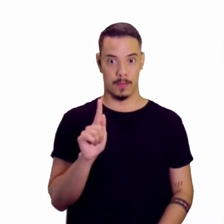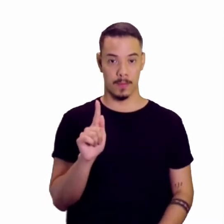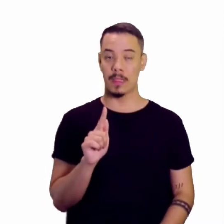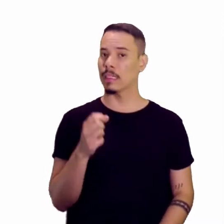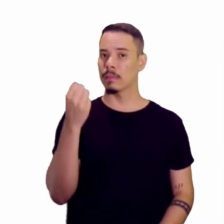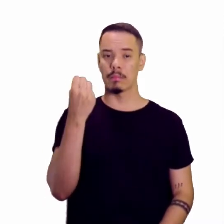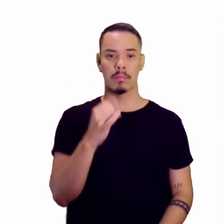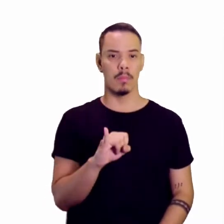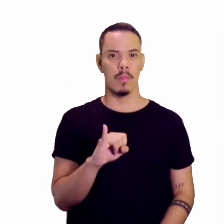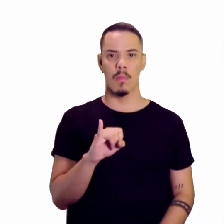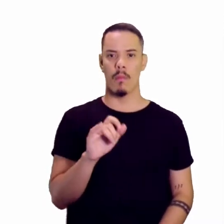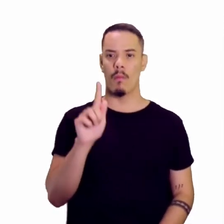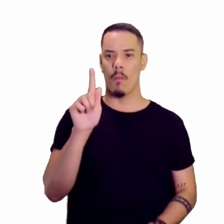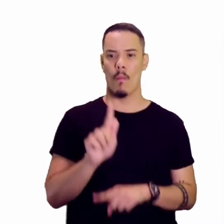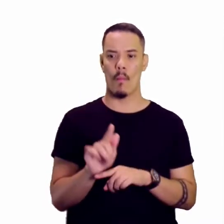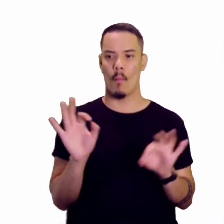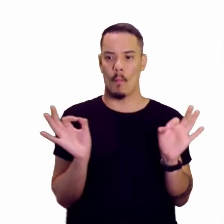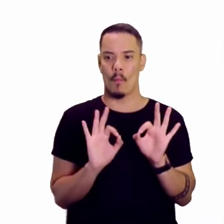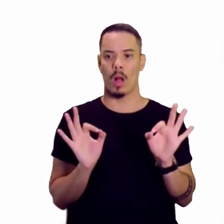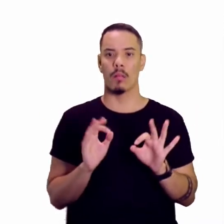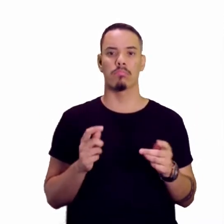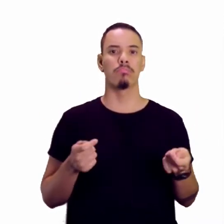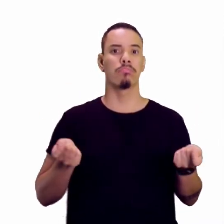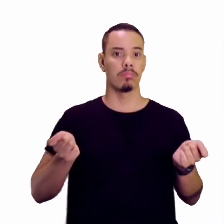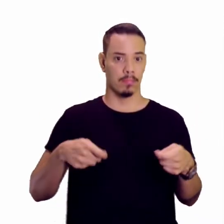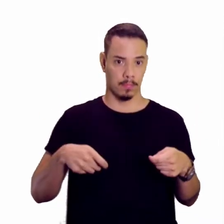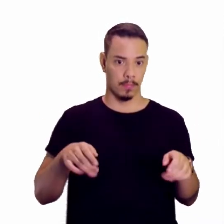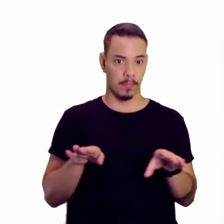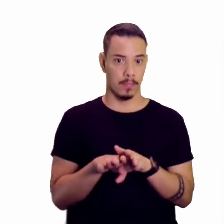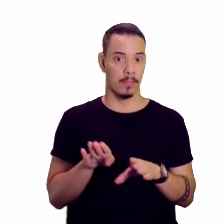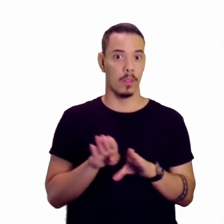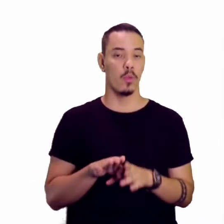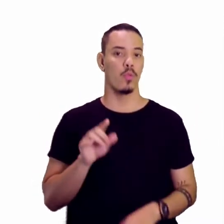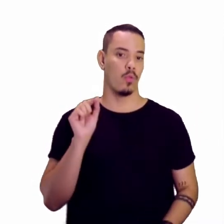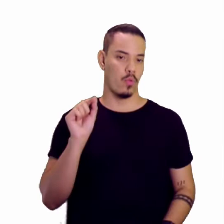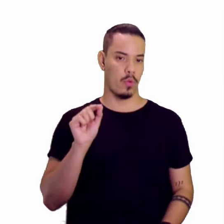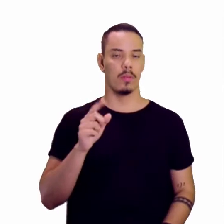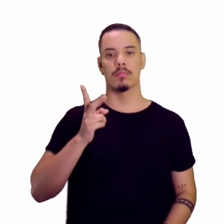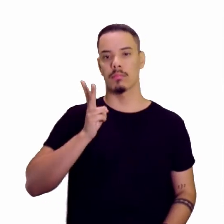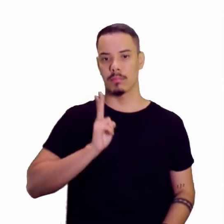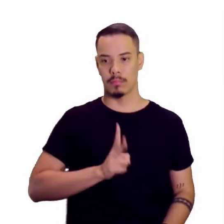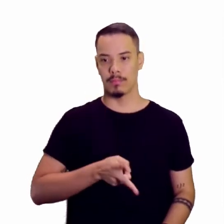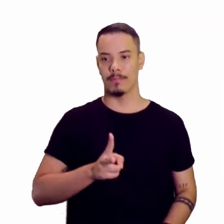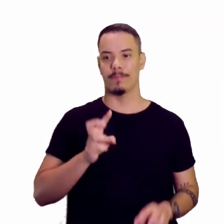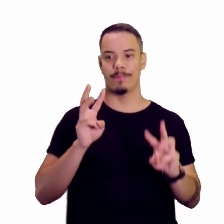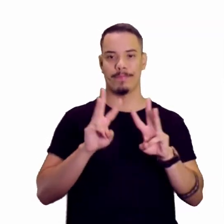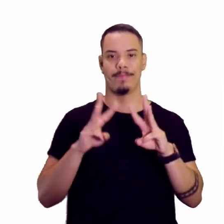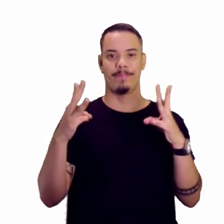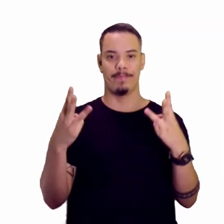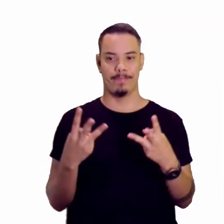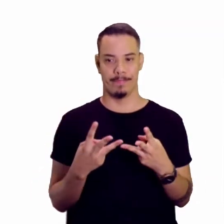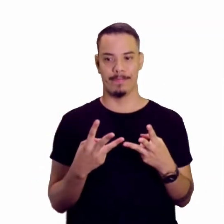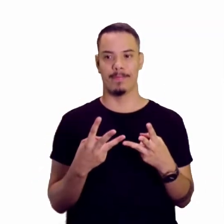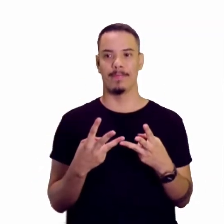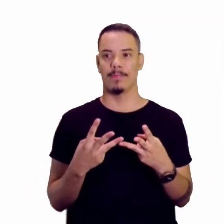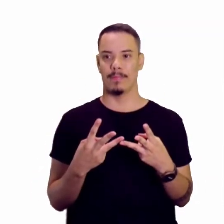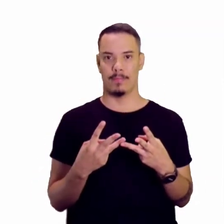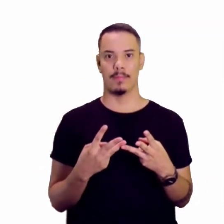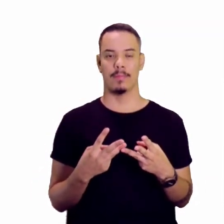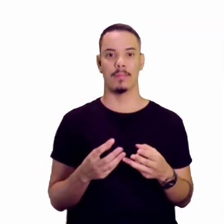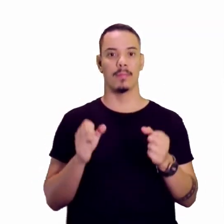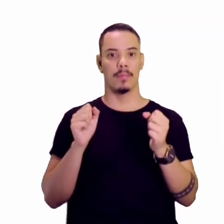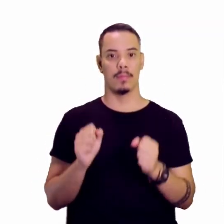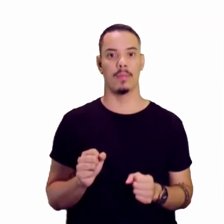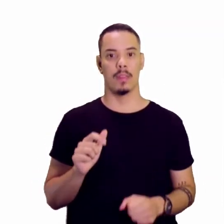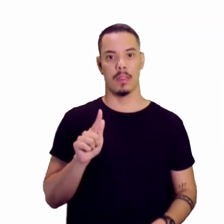tivesse gravidade? Será que tem essa possibilidade? Eles continuariam com massa, né? Eles continuariam com massa. Se fosse sem